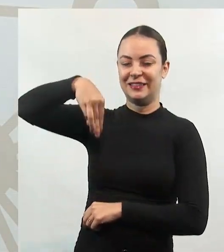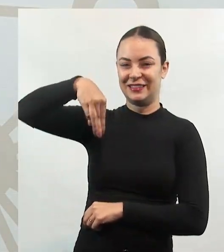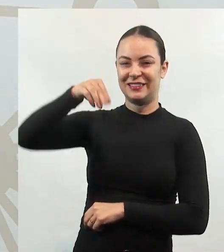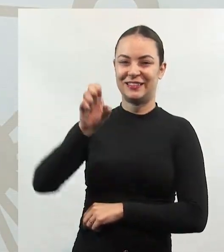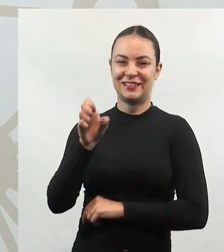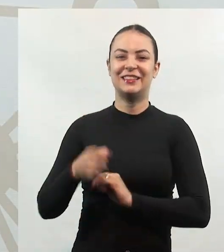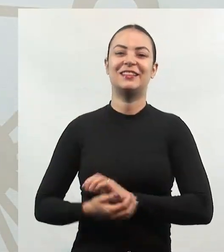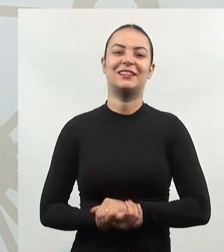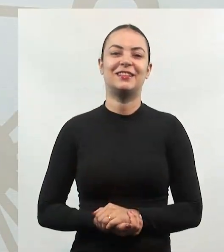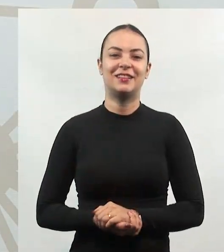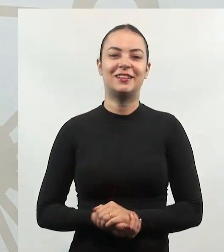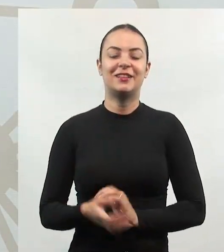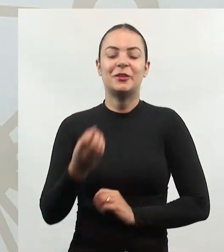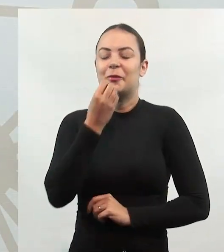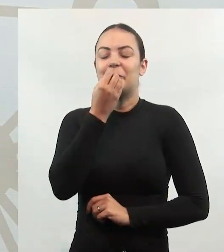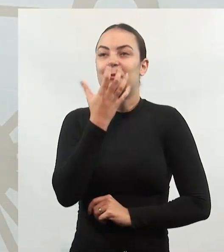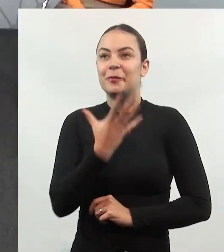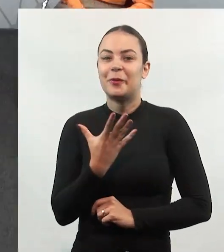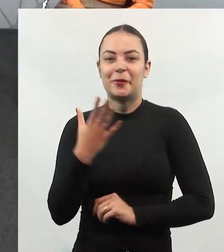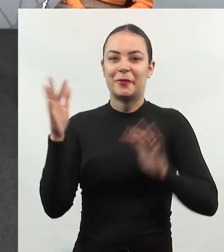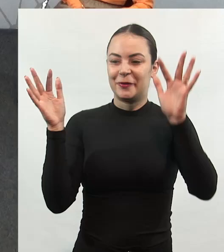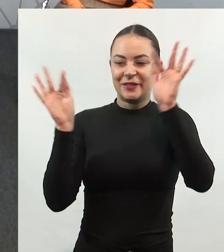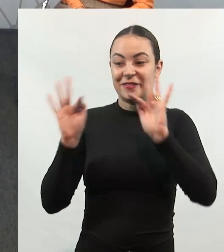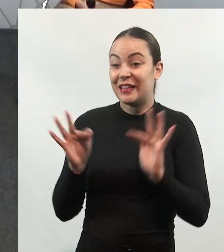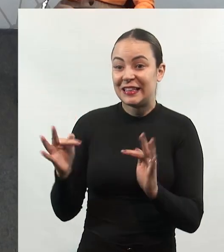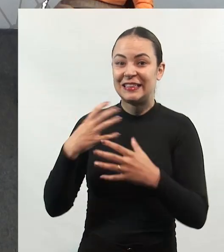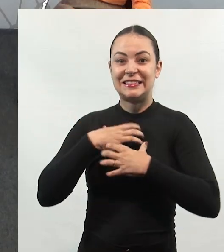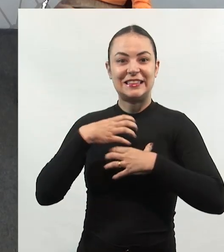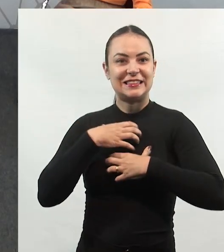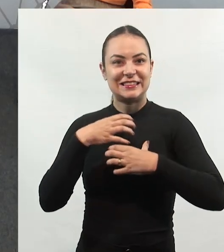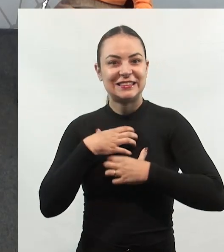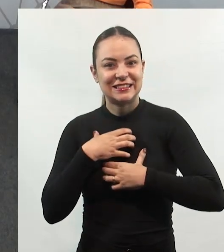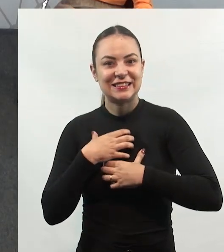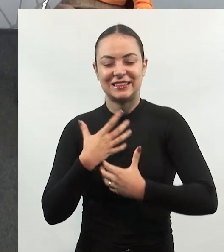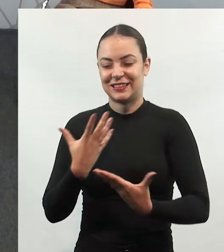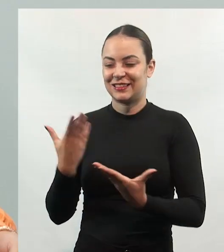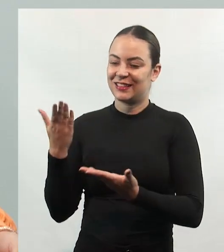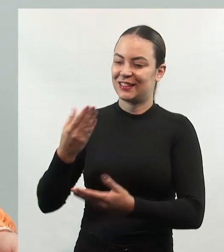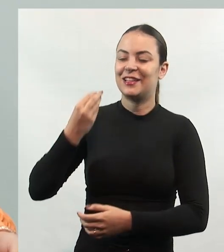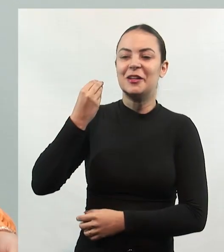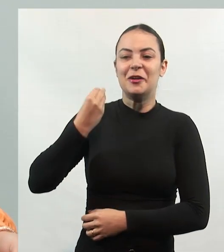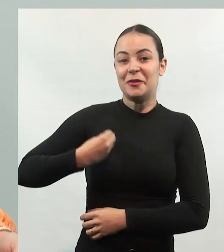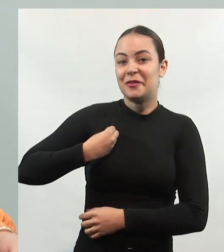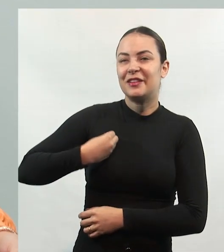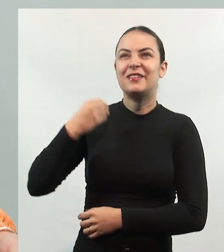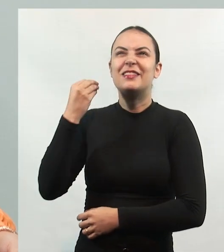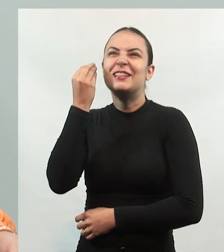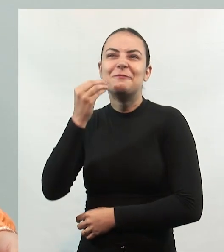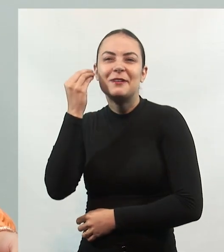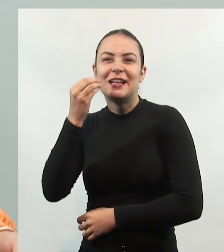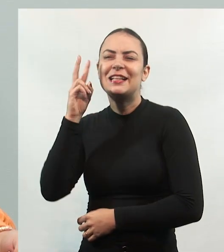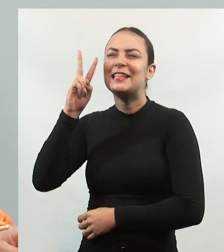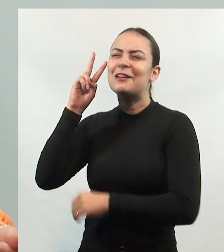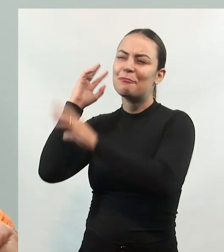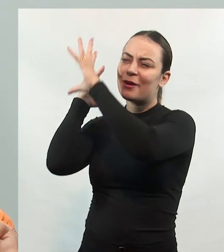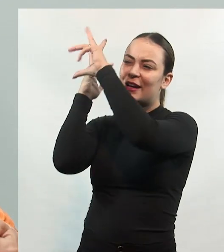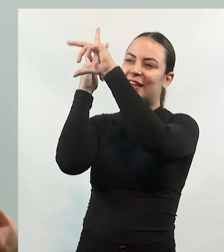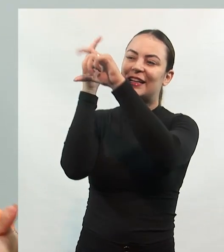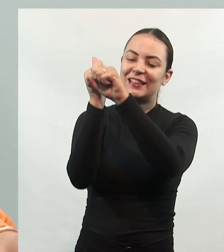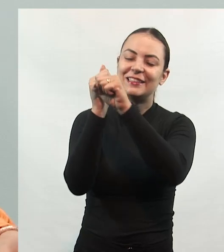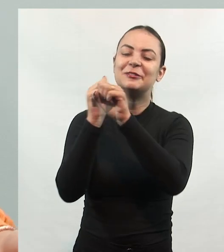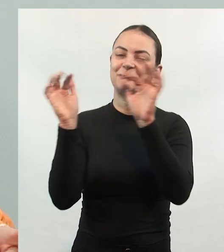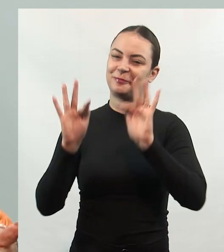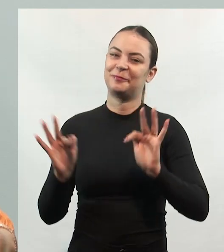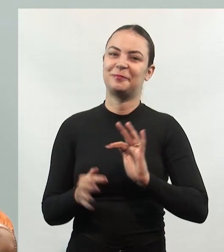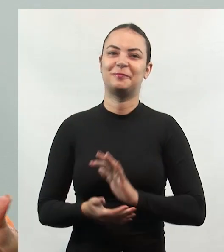porque recordar é viver, né, gente? É contigo, Glaucia. Eu sou a professora Glaucia Negreiros, sou uma